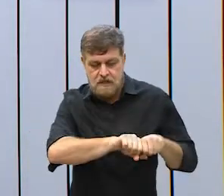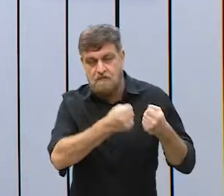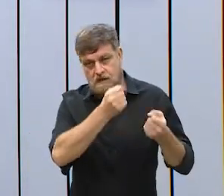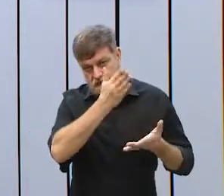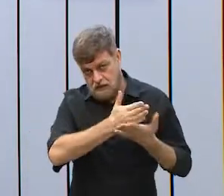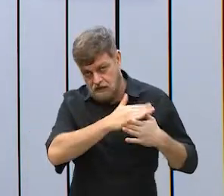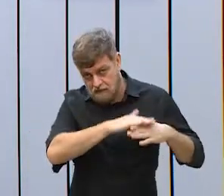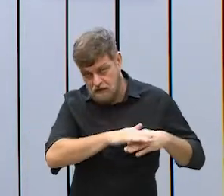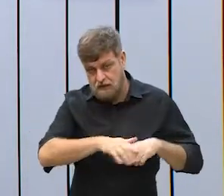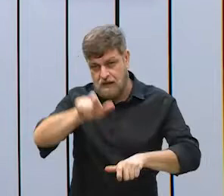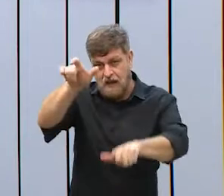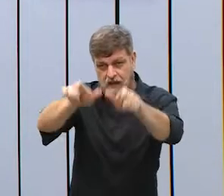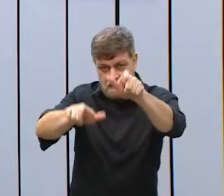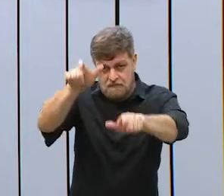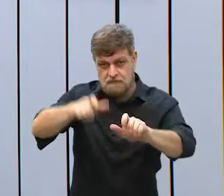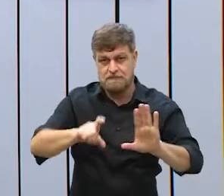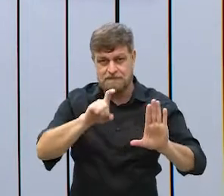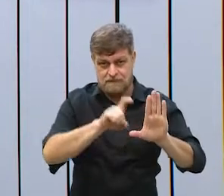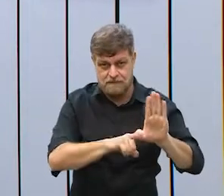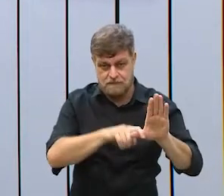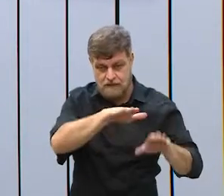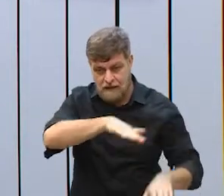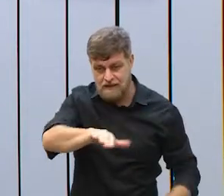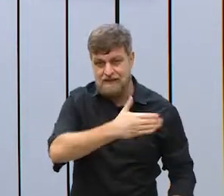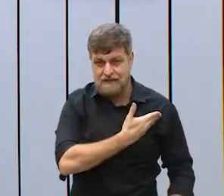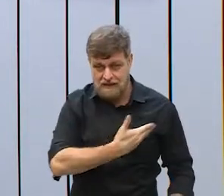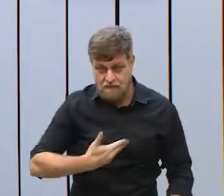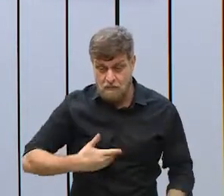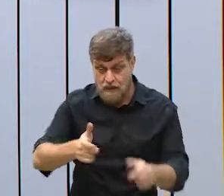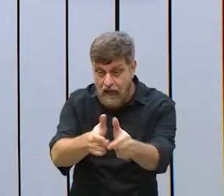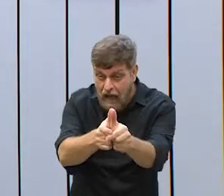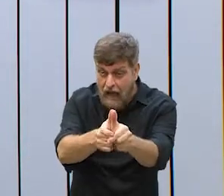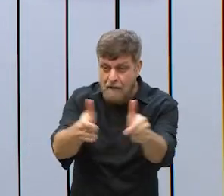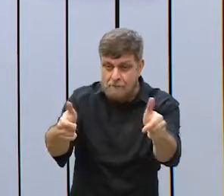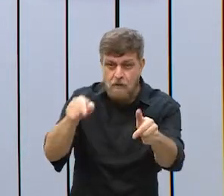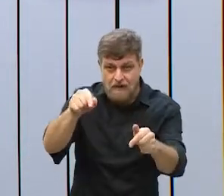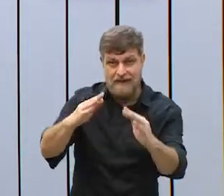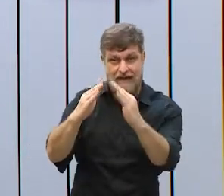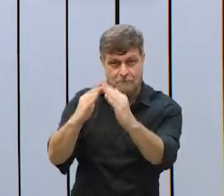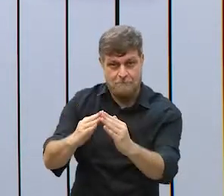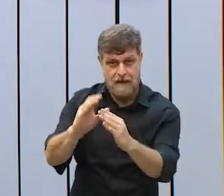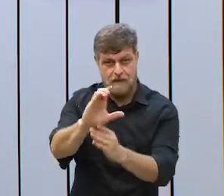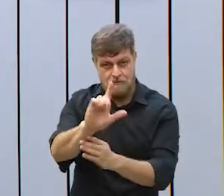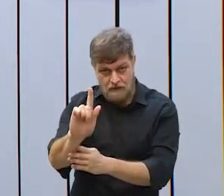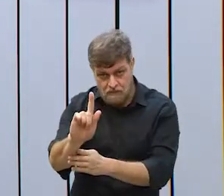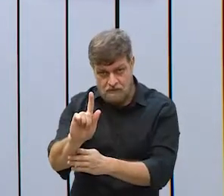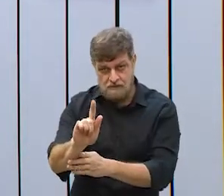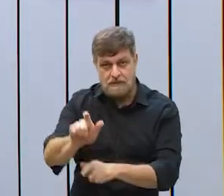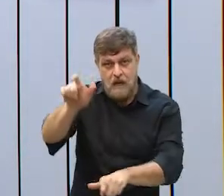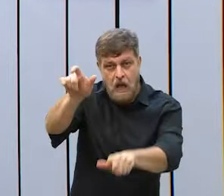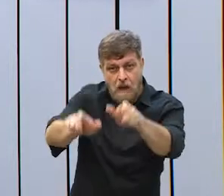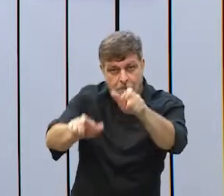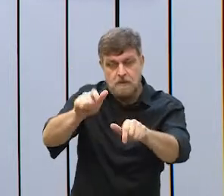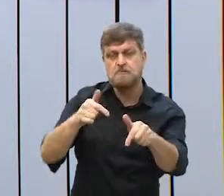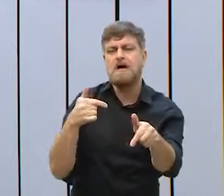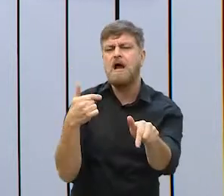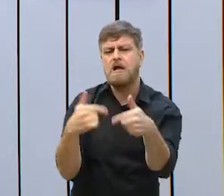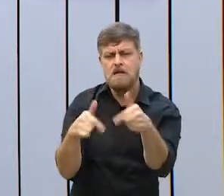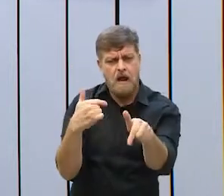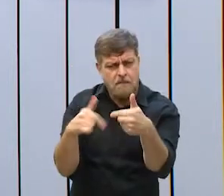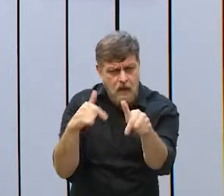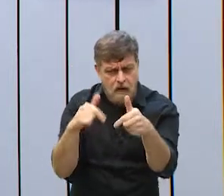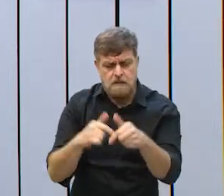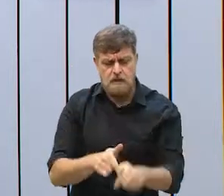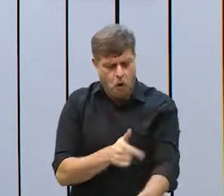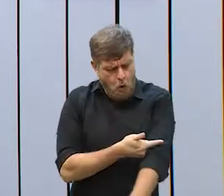que dependem dos serviços públicos, que são a maioria ali do distrito do Campo Grande, são pessoas, na verdade, trabalhadoras, são